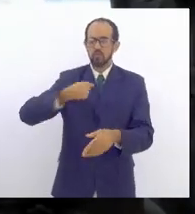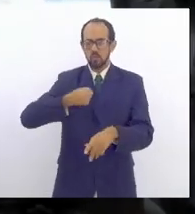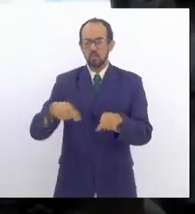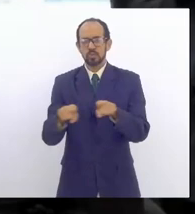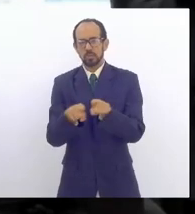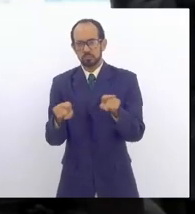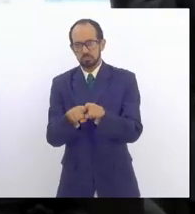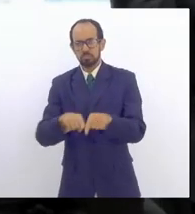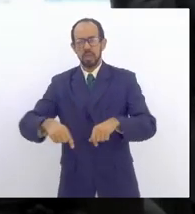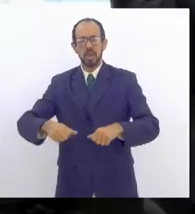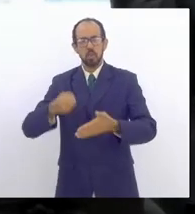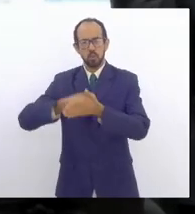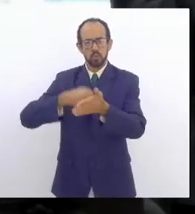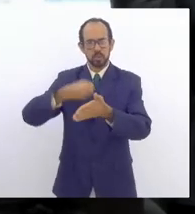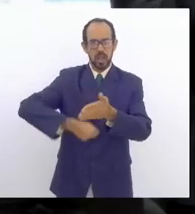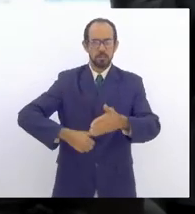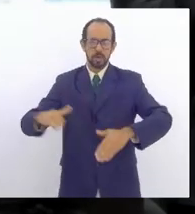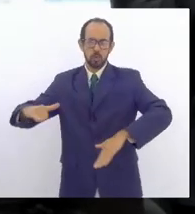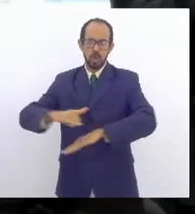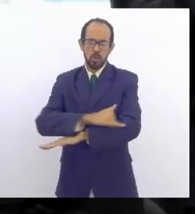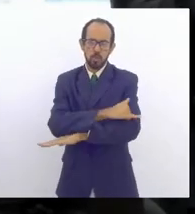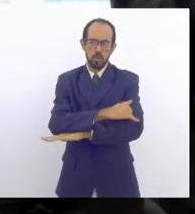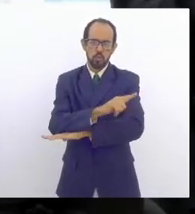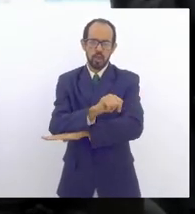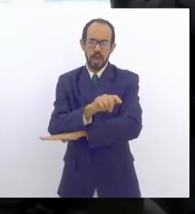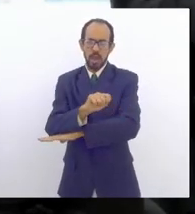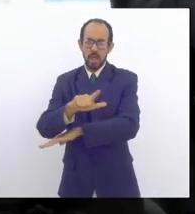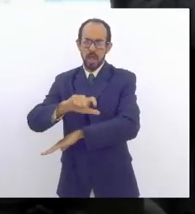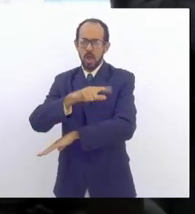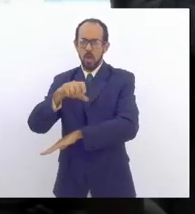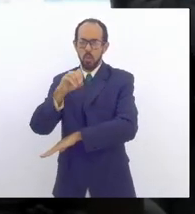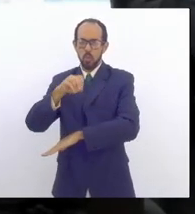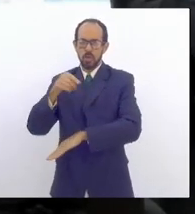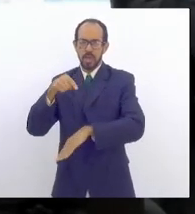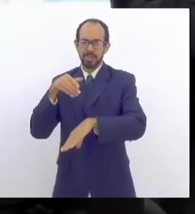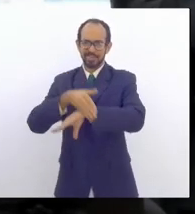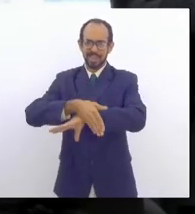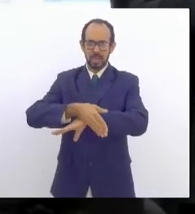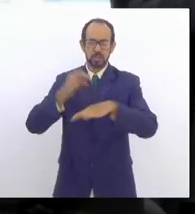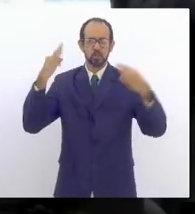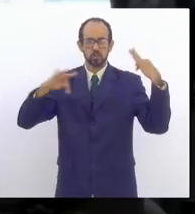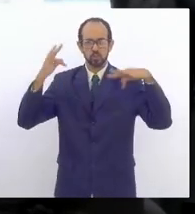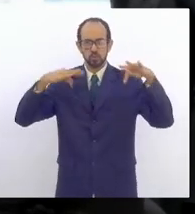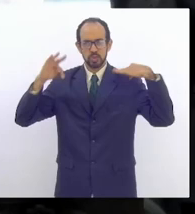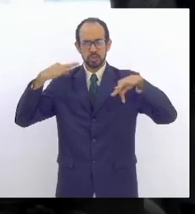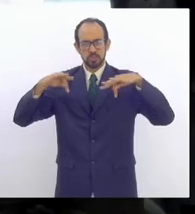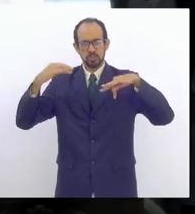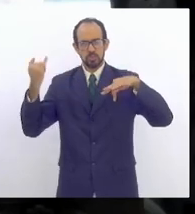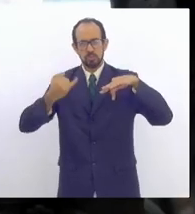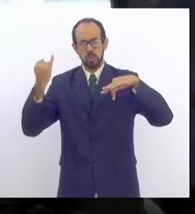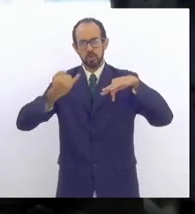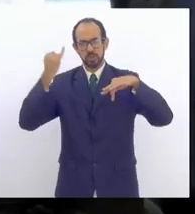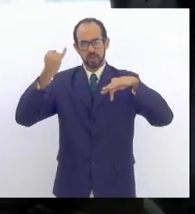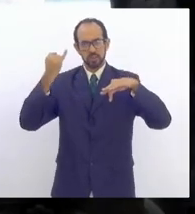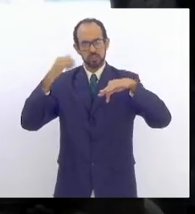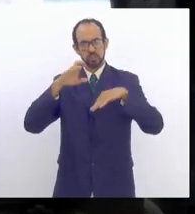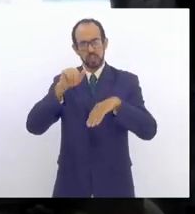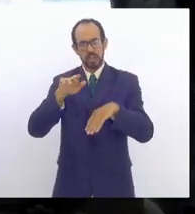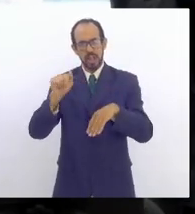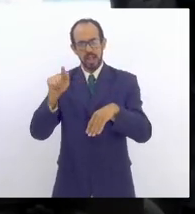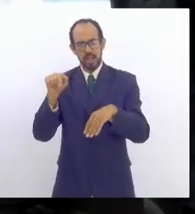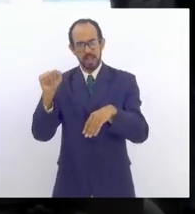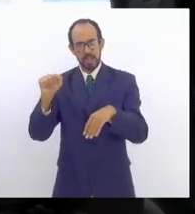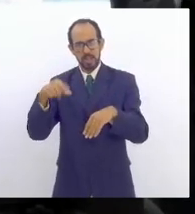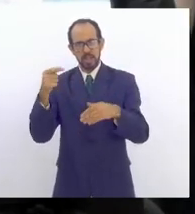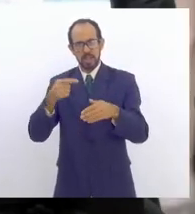Galeão, porta de entrada do turismo do nosso Estado, polo logístico fundamental de carga e fonte de receitas